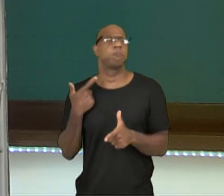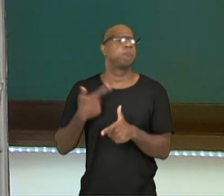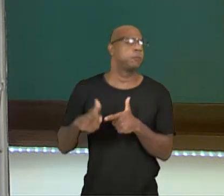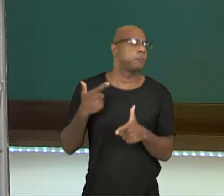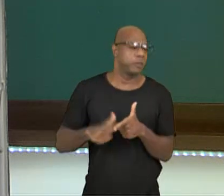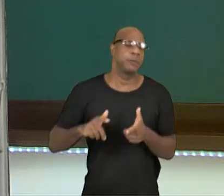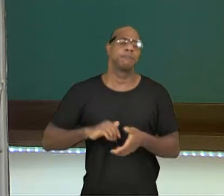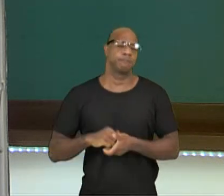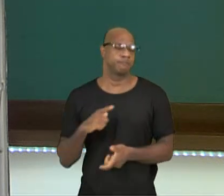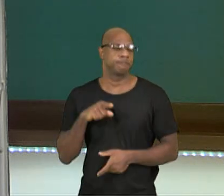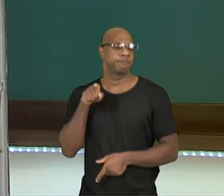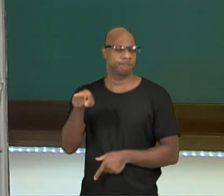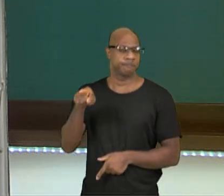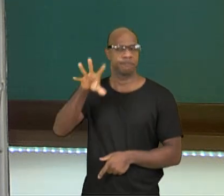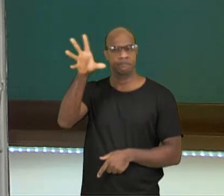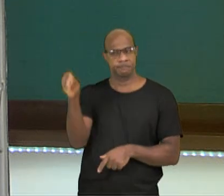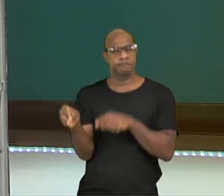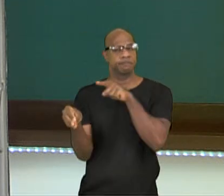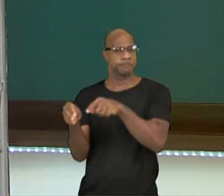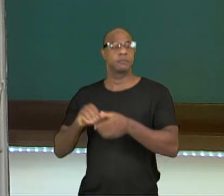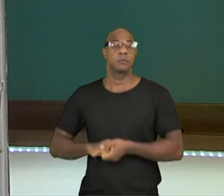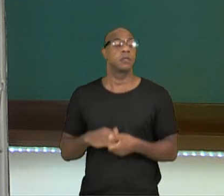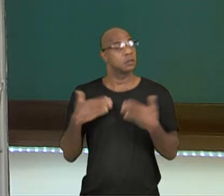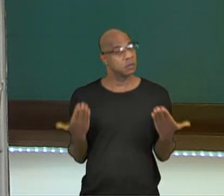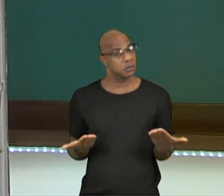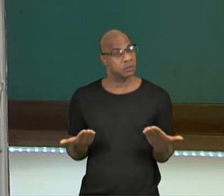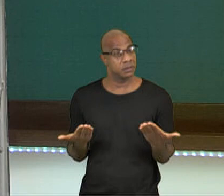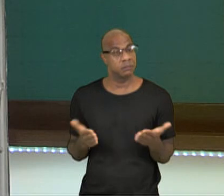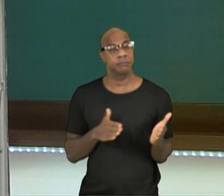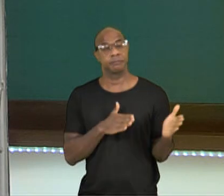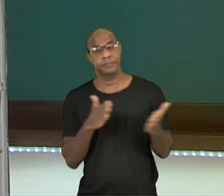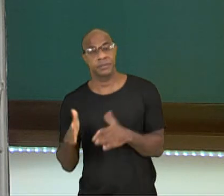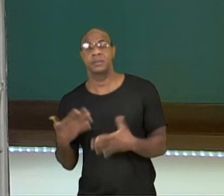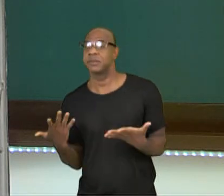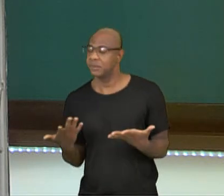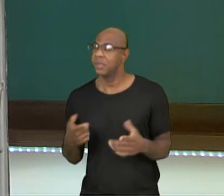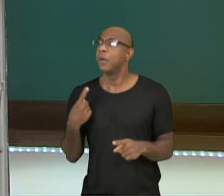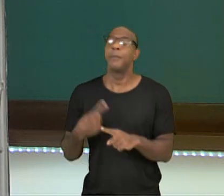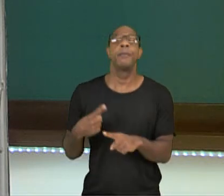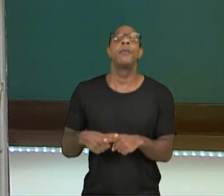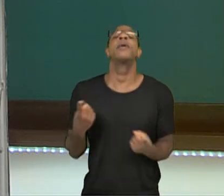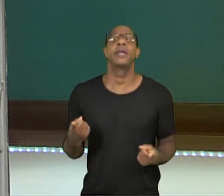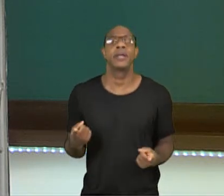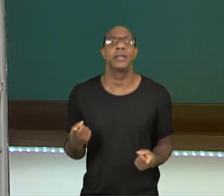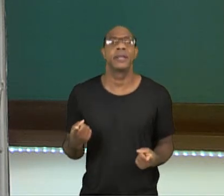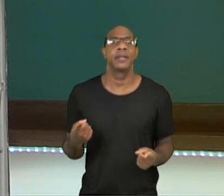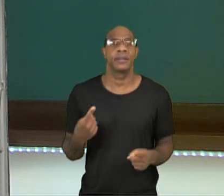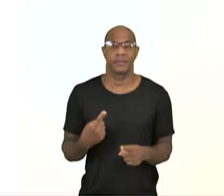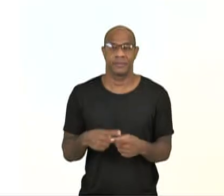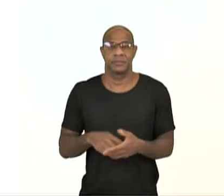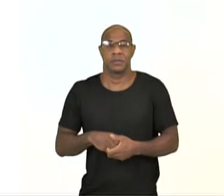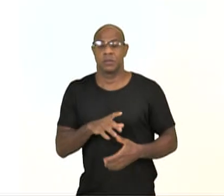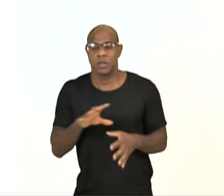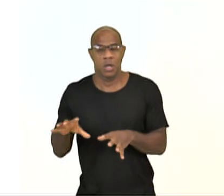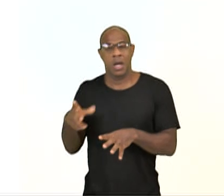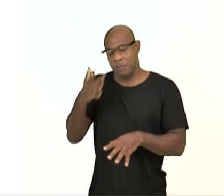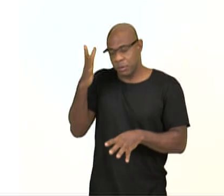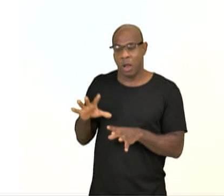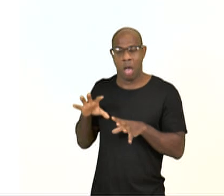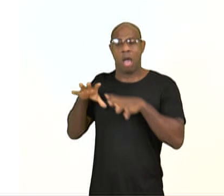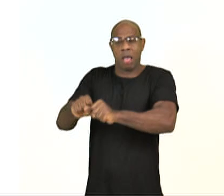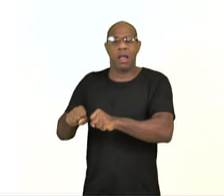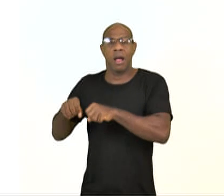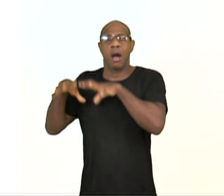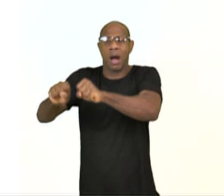tá? Muitos. Consequência da intervenção colonialista, principalmente no